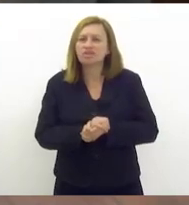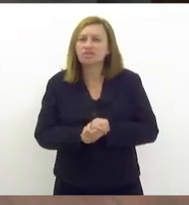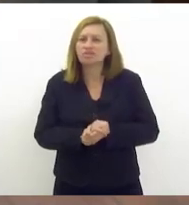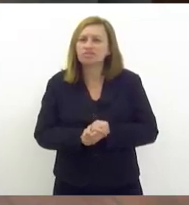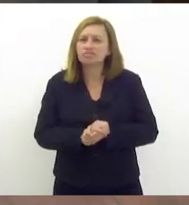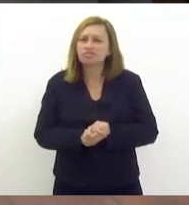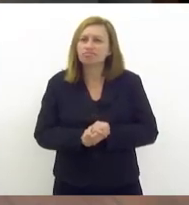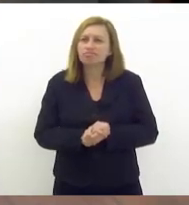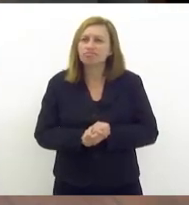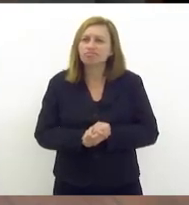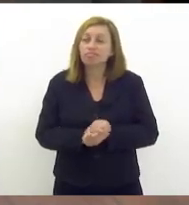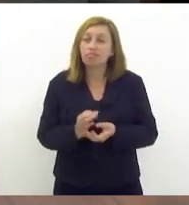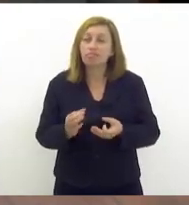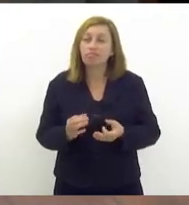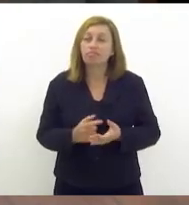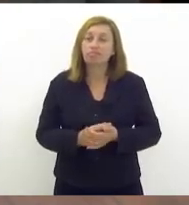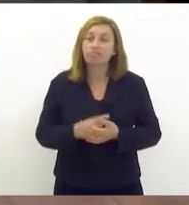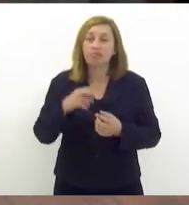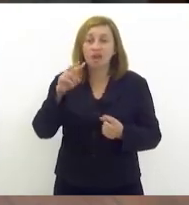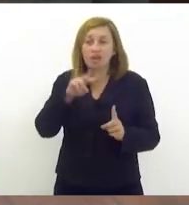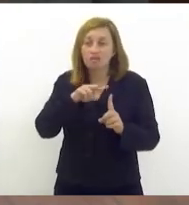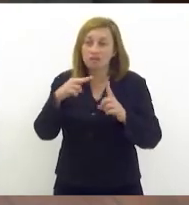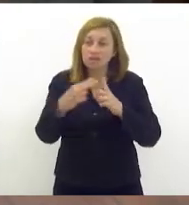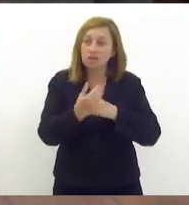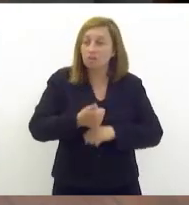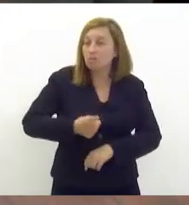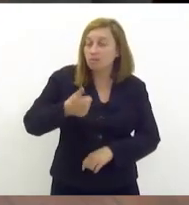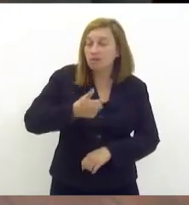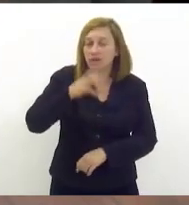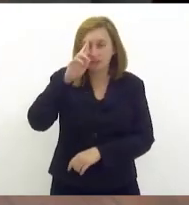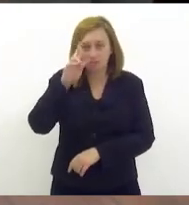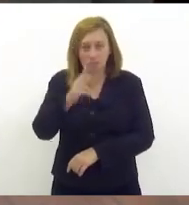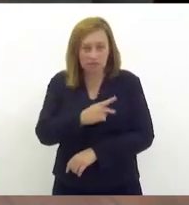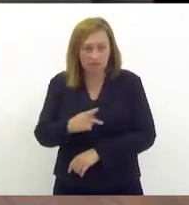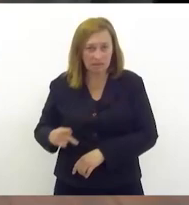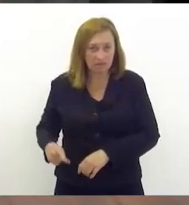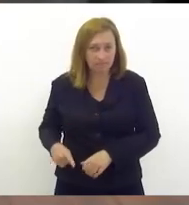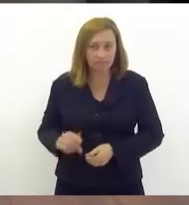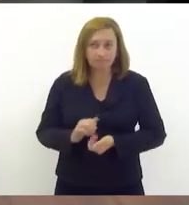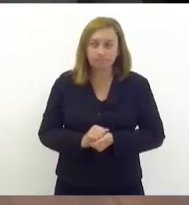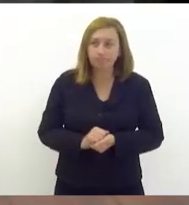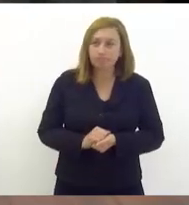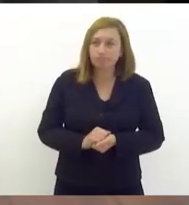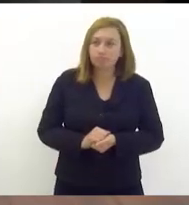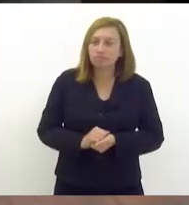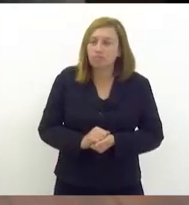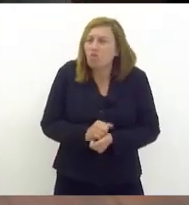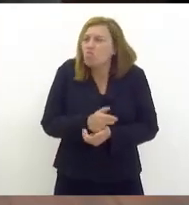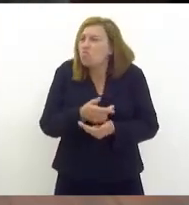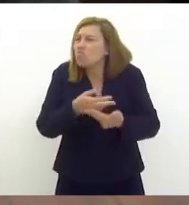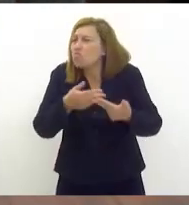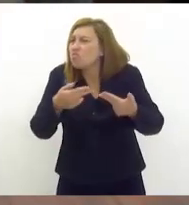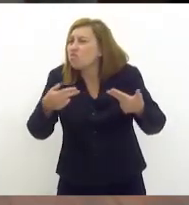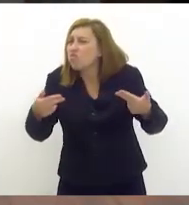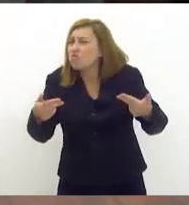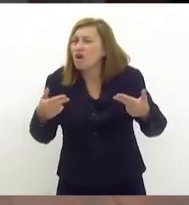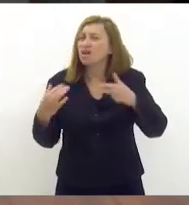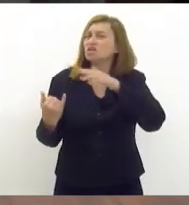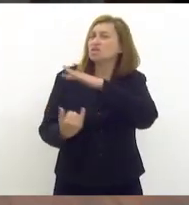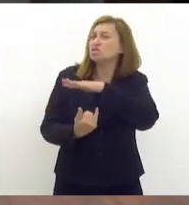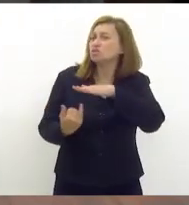a seguinte ótica a primeira sua Presidente são muitas As